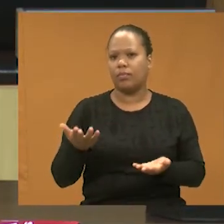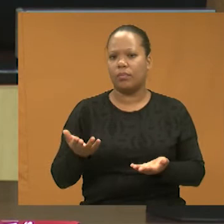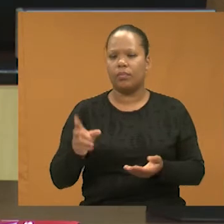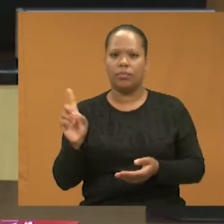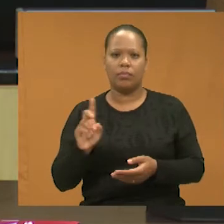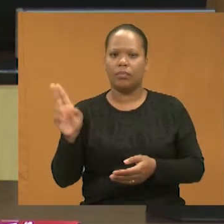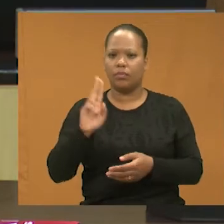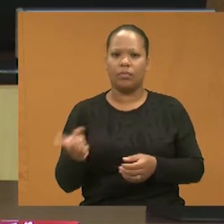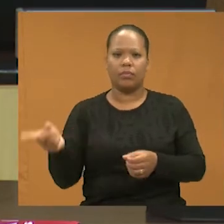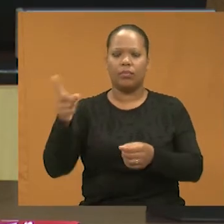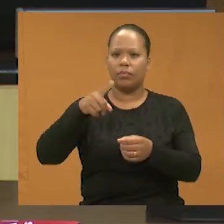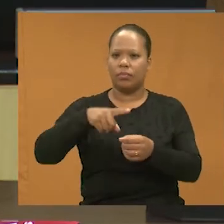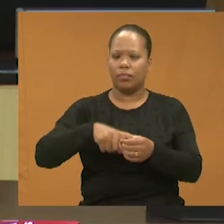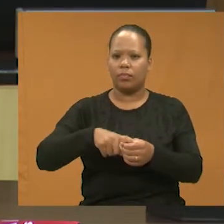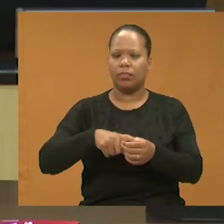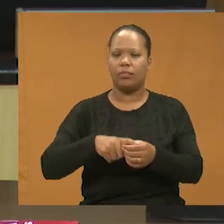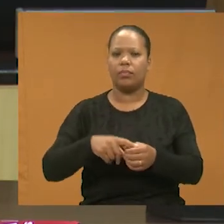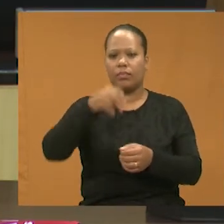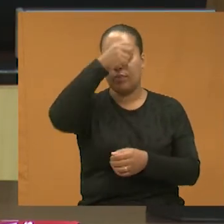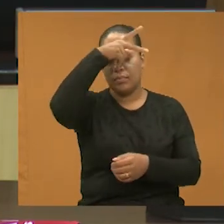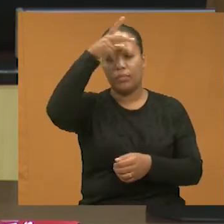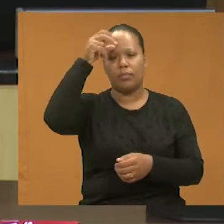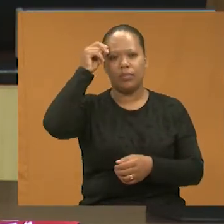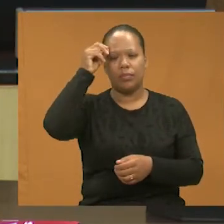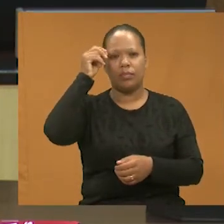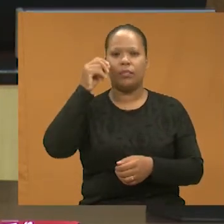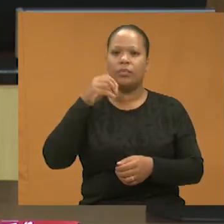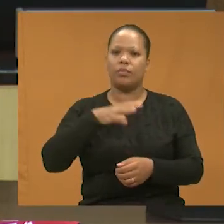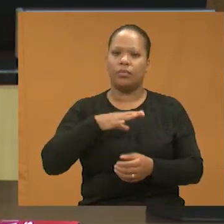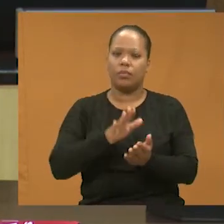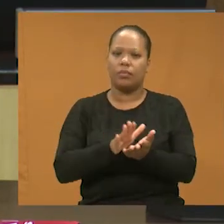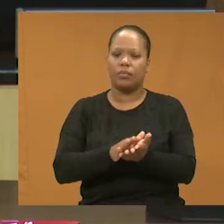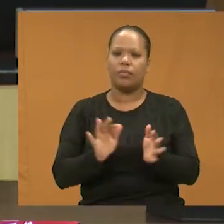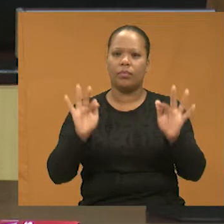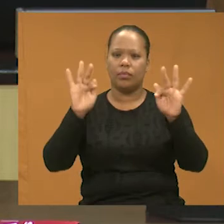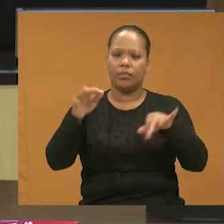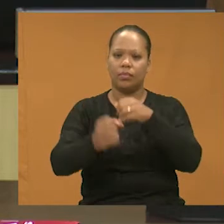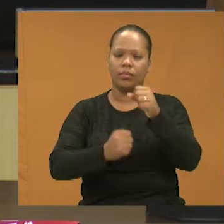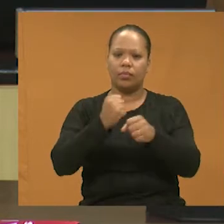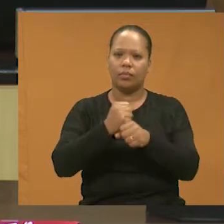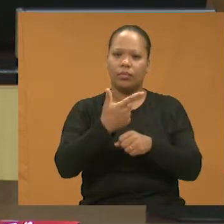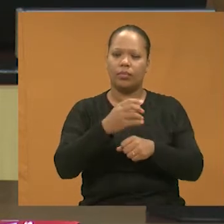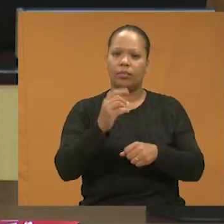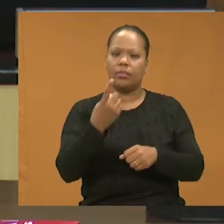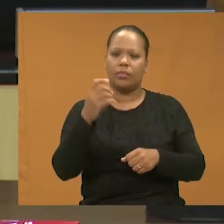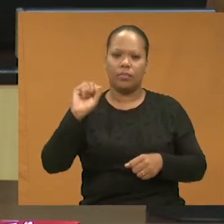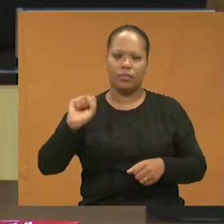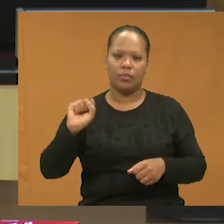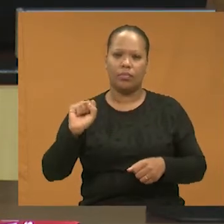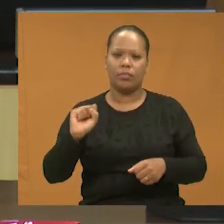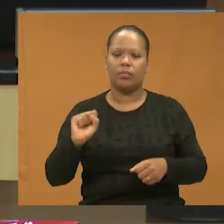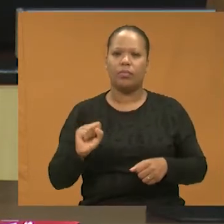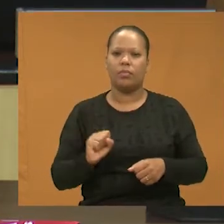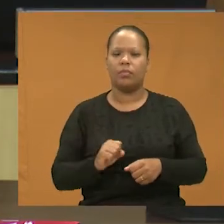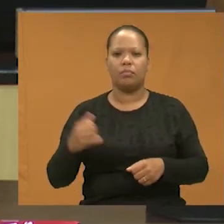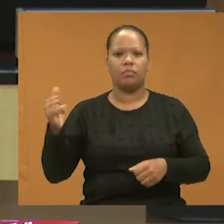necessariamente restituído aos cofres da Prefeitura Municipal de Jacareí ao término do exercício de 2018, considerando que, conforme o teor